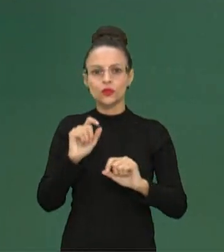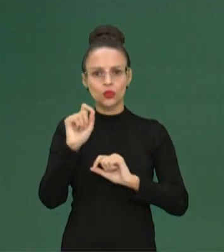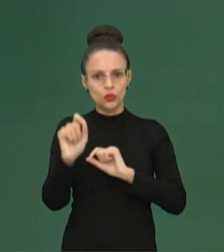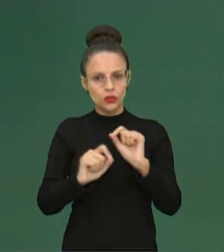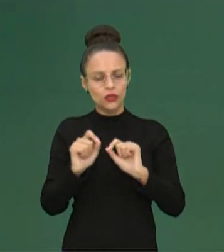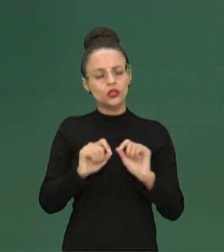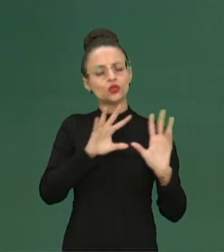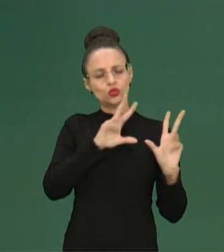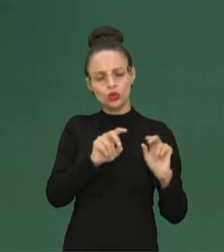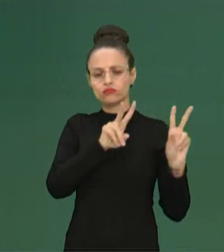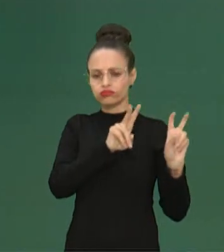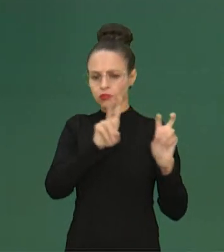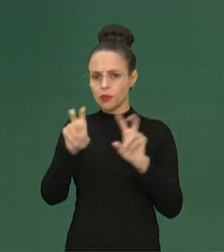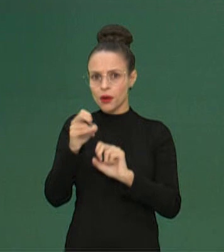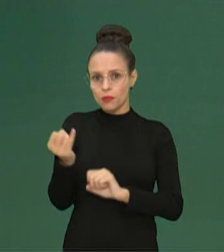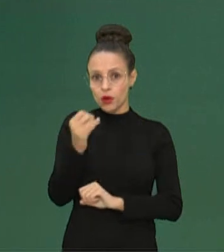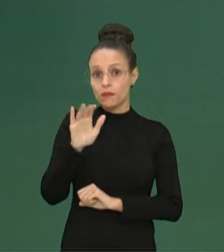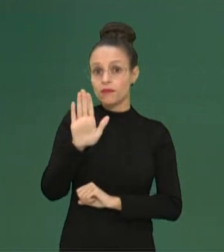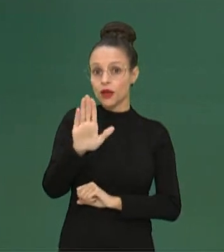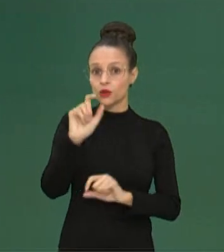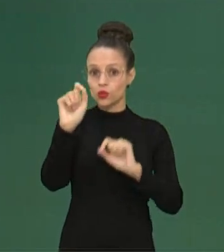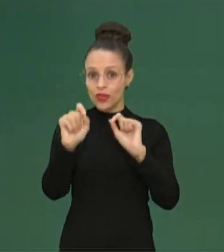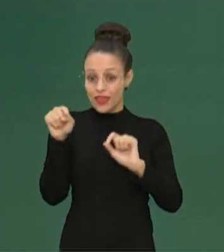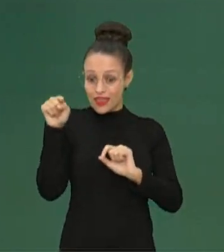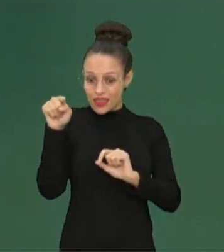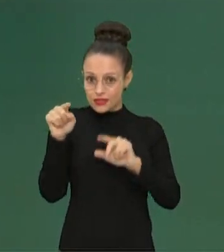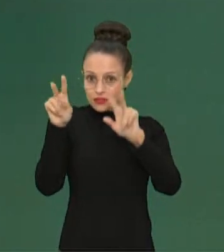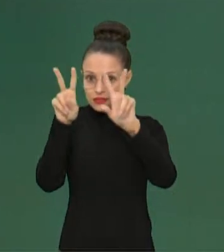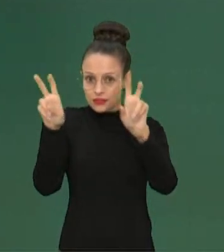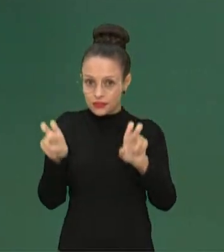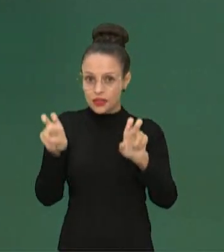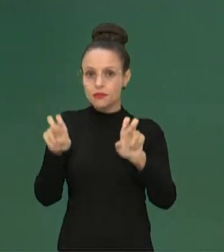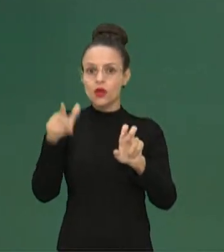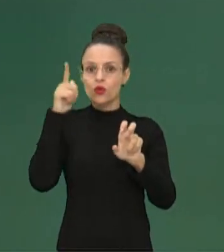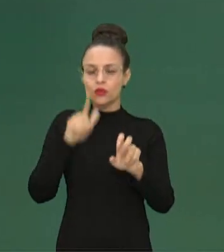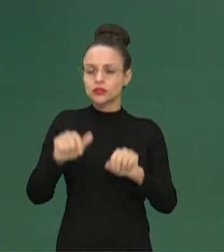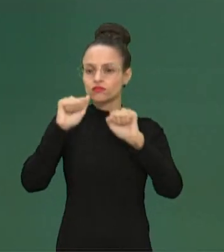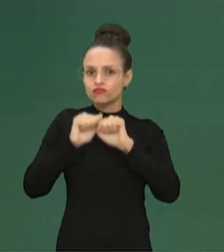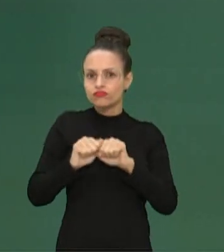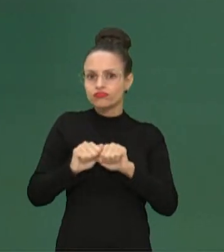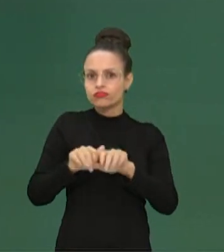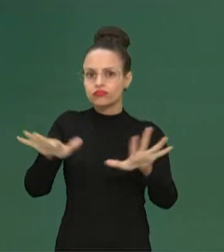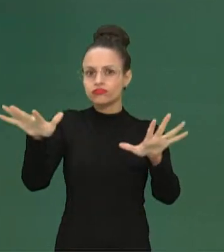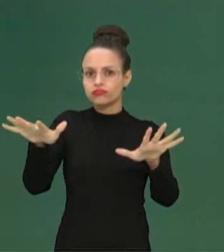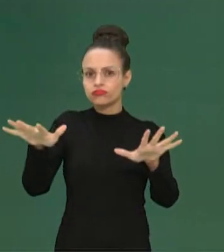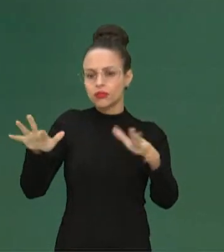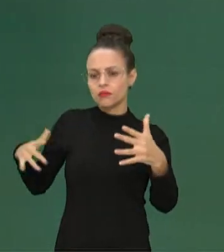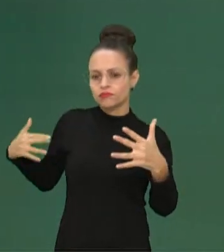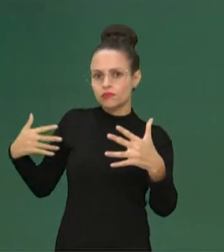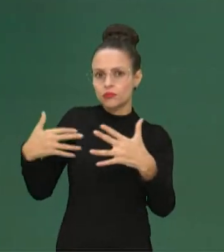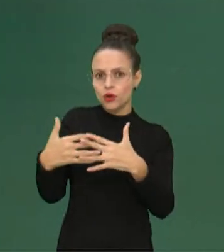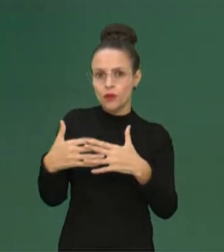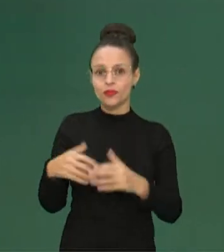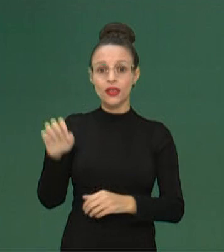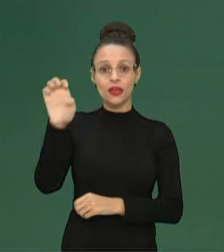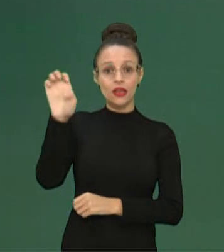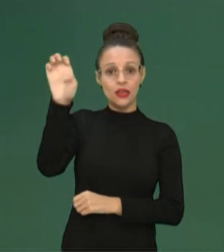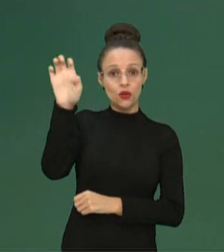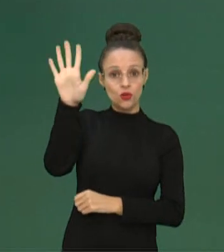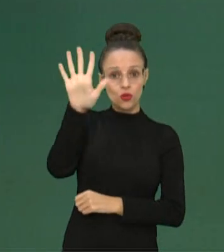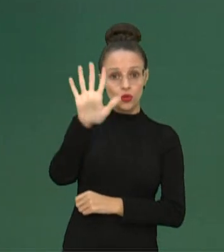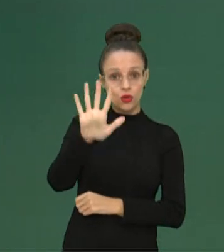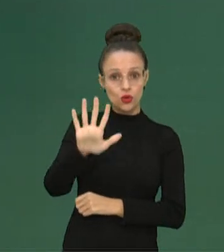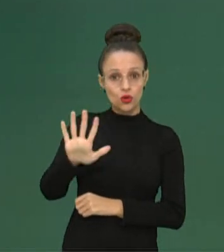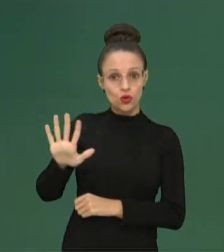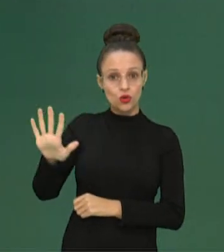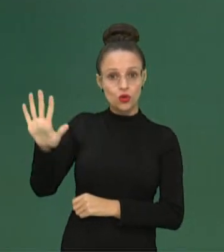todos são importantes, mas eu reafirmo, esse tema ganhou força nos últimos tempos. A Europa, por causa